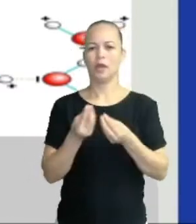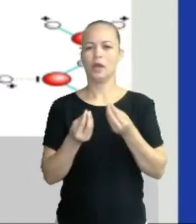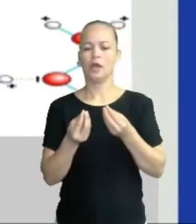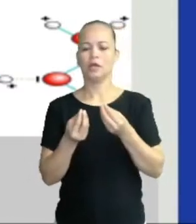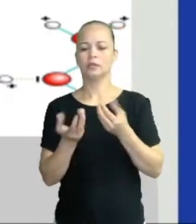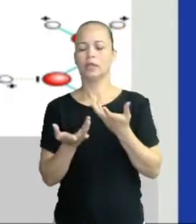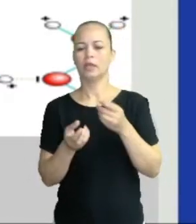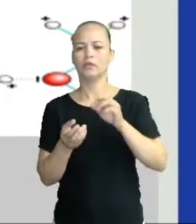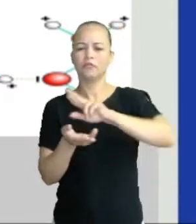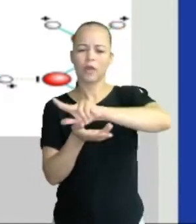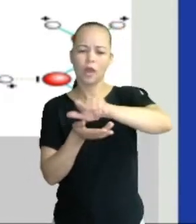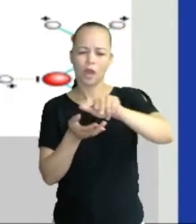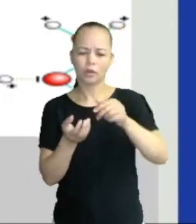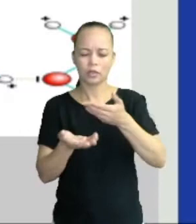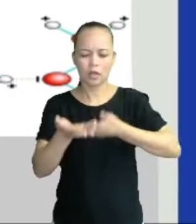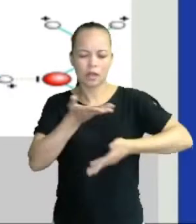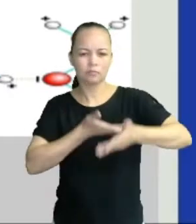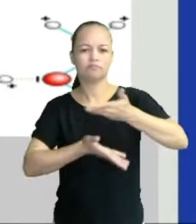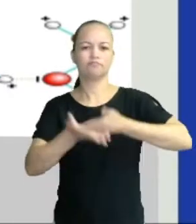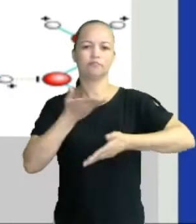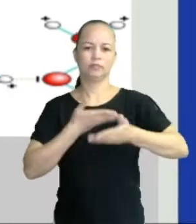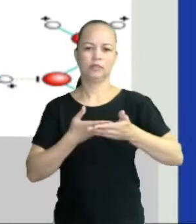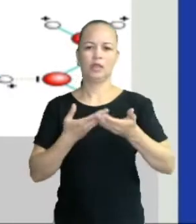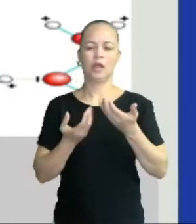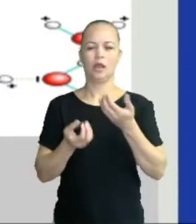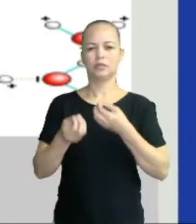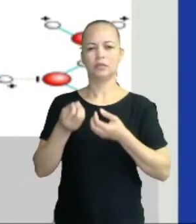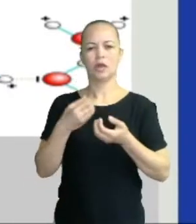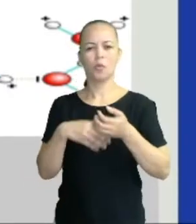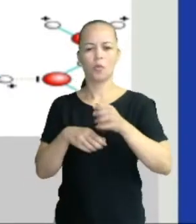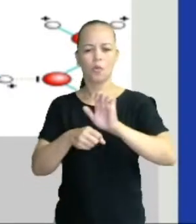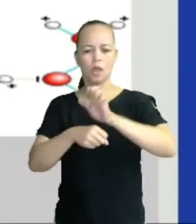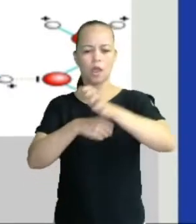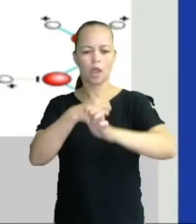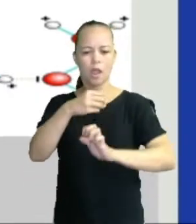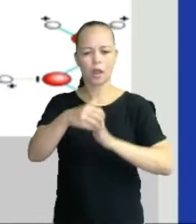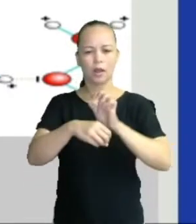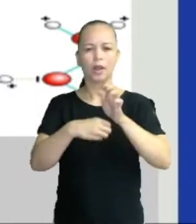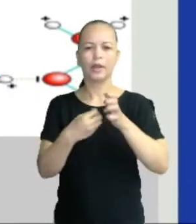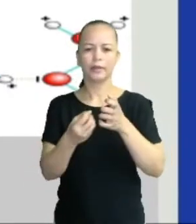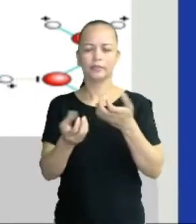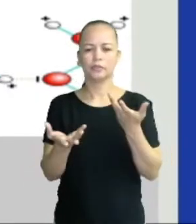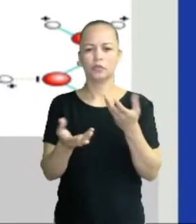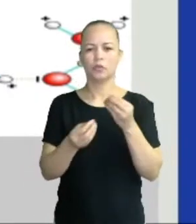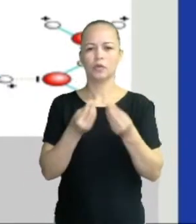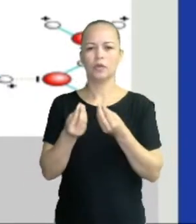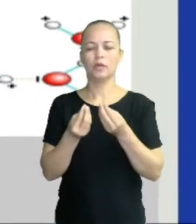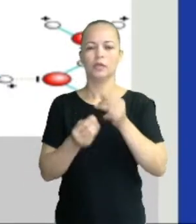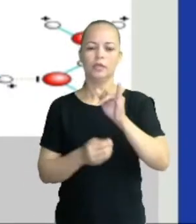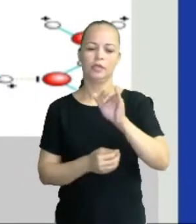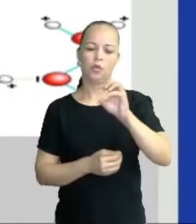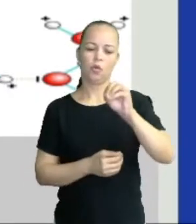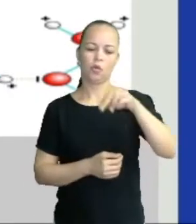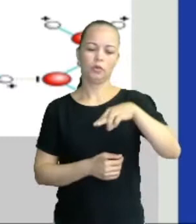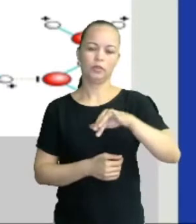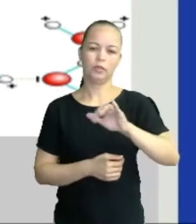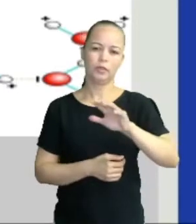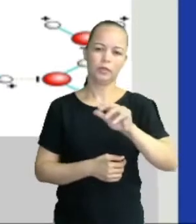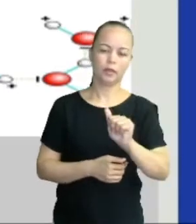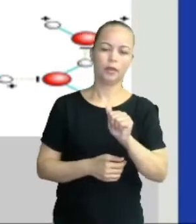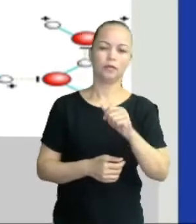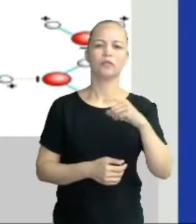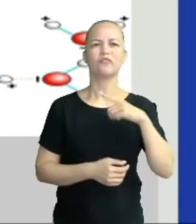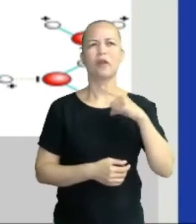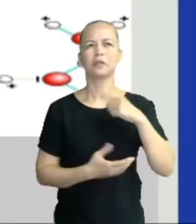íons de ânion. Essa relação elétrica, essa relação eletrodinâmica, essa relação iônica, né, que vai ter alguém